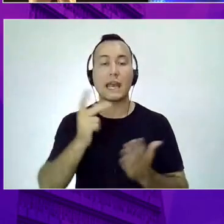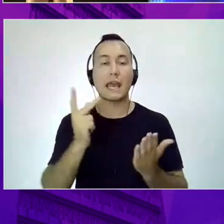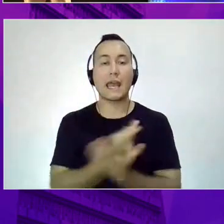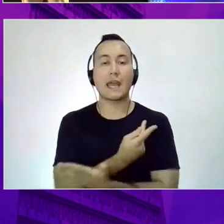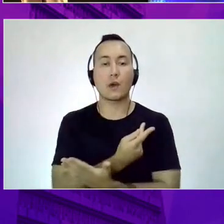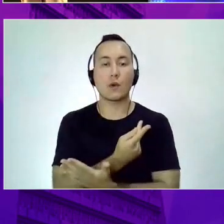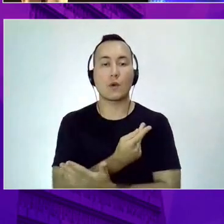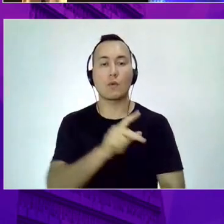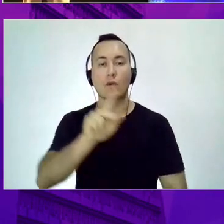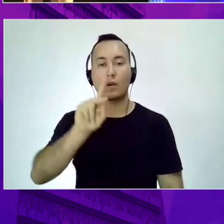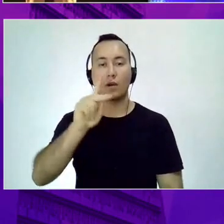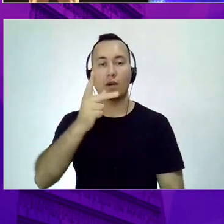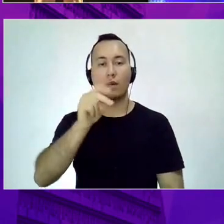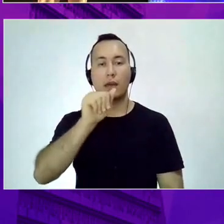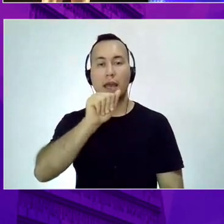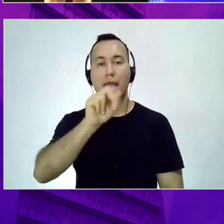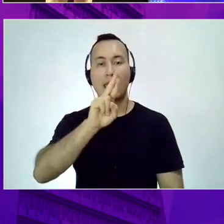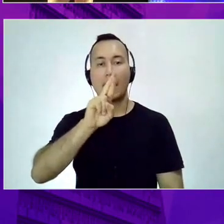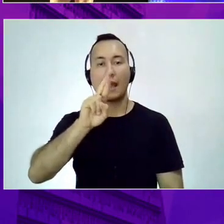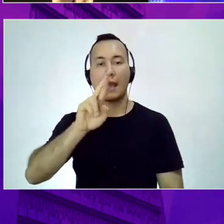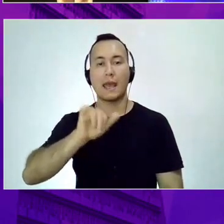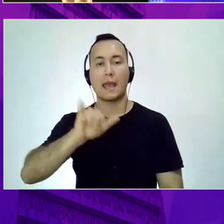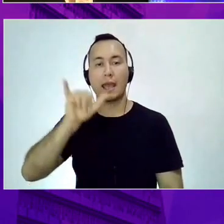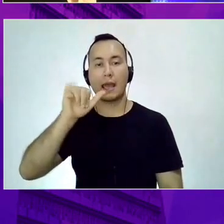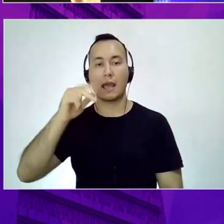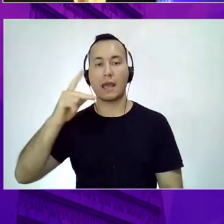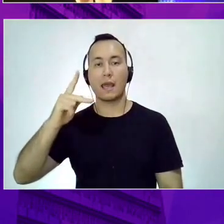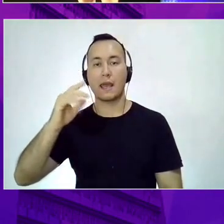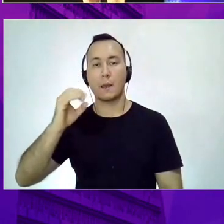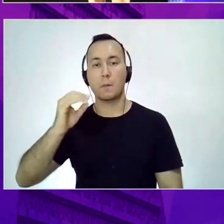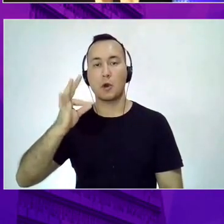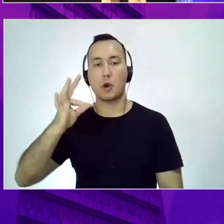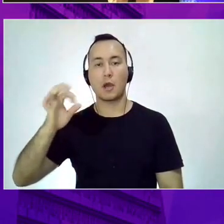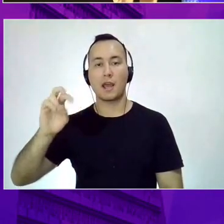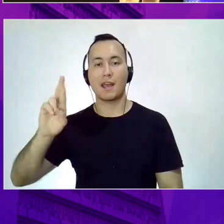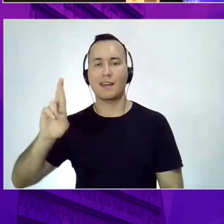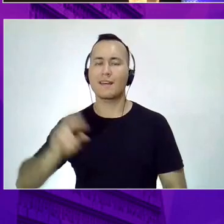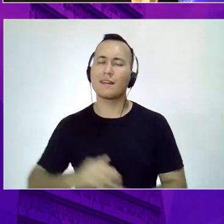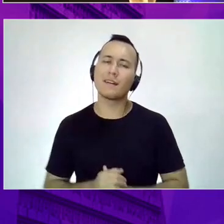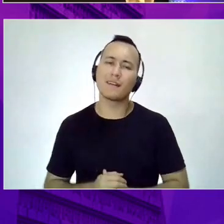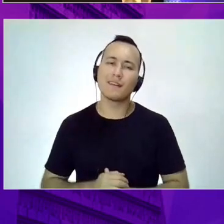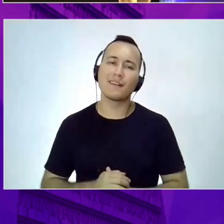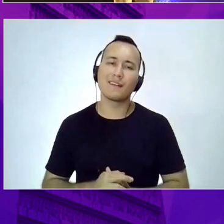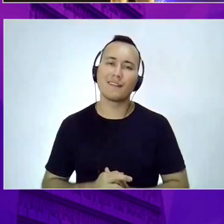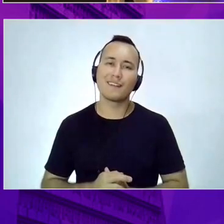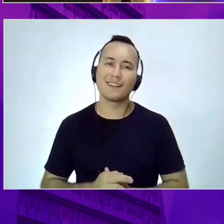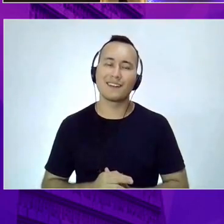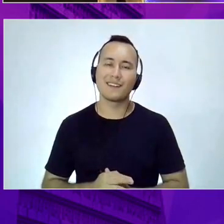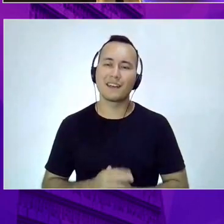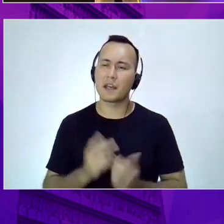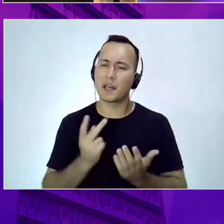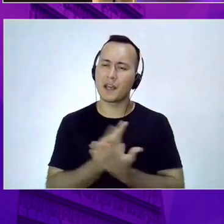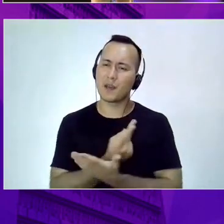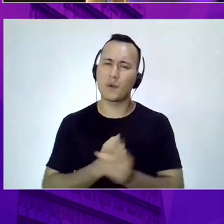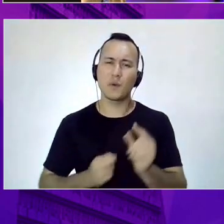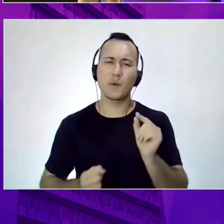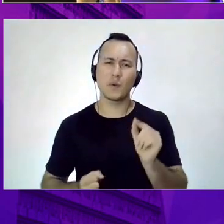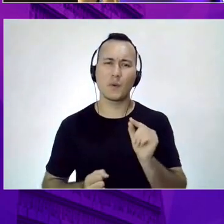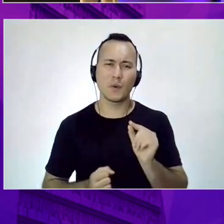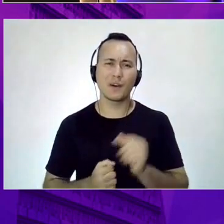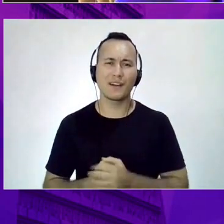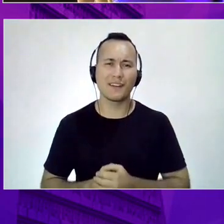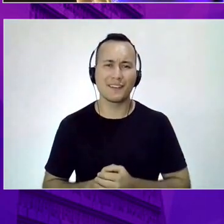nosso estimado e querido ChatGPT estava respondendo perguntas sobre o Harry Potter. E a gente pensando,